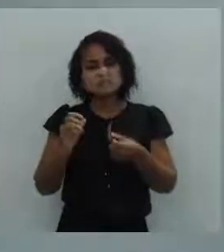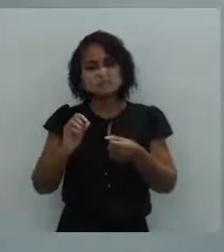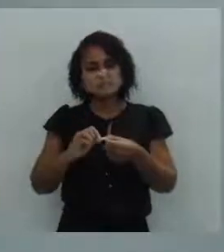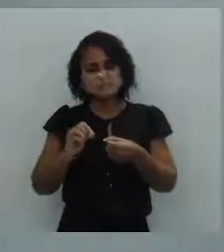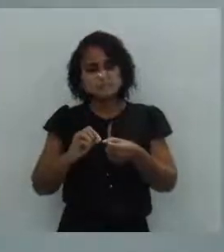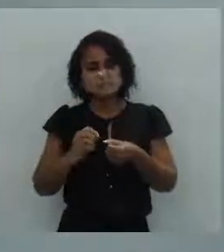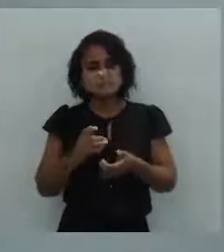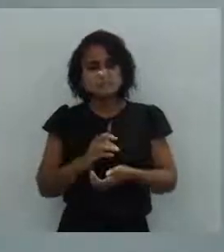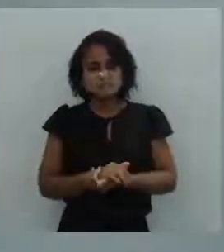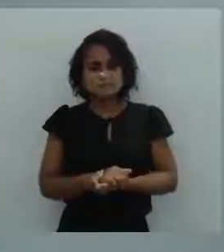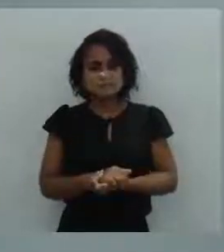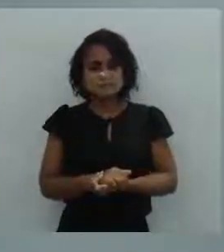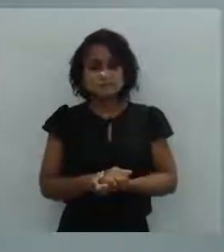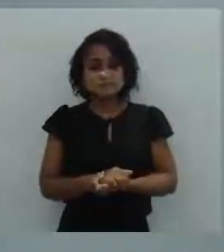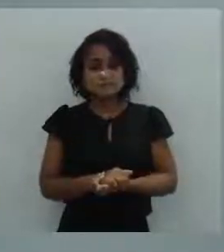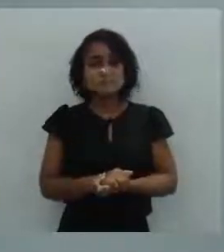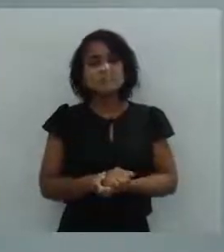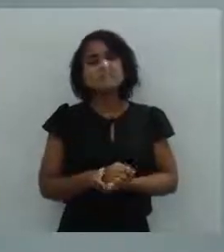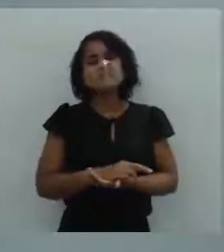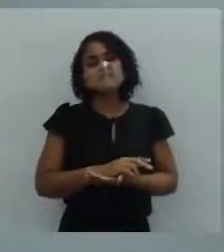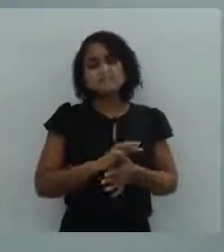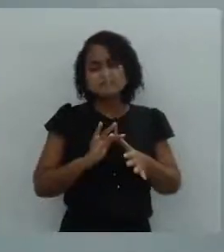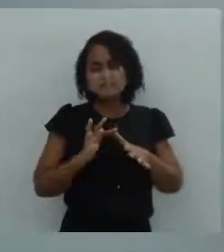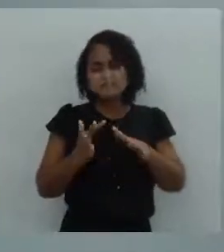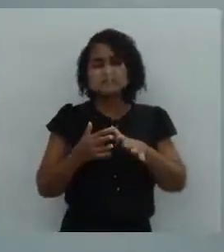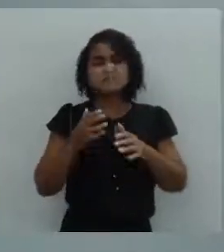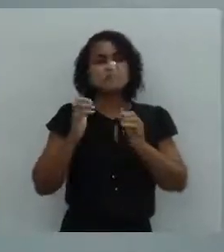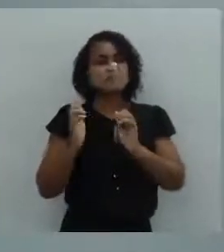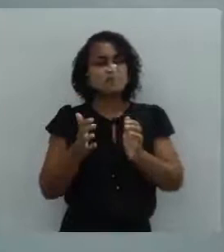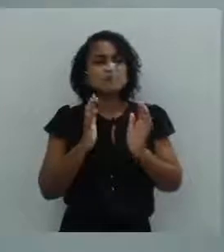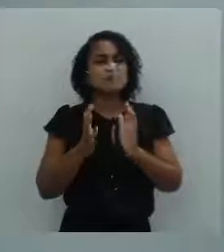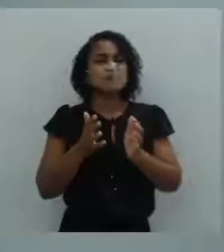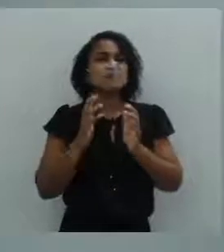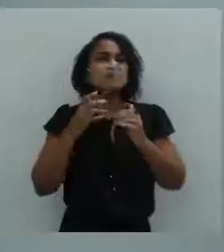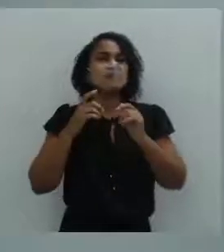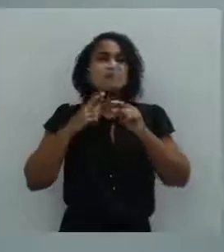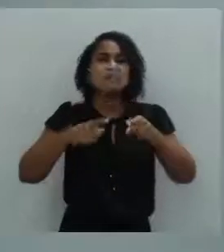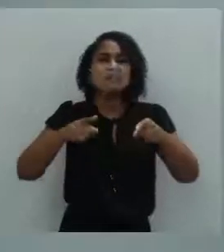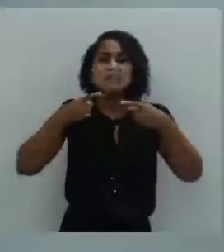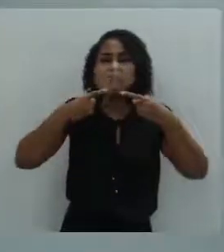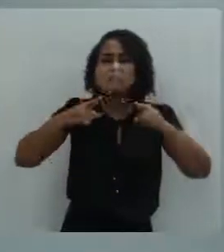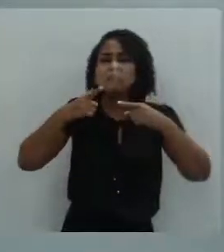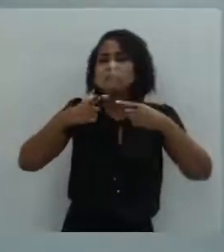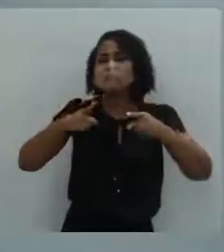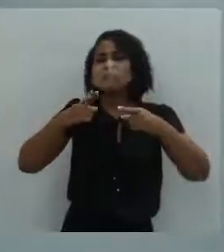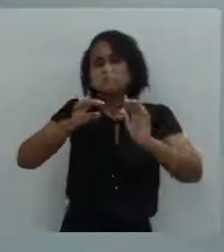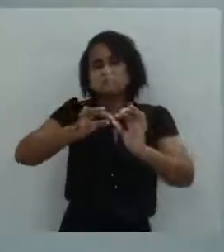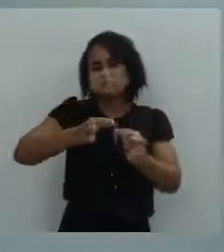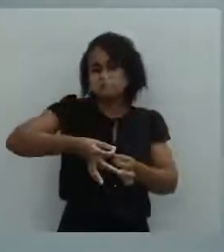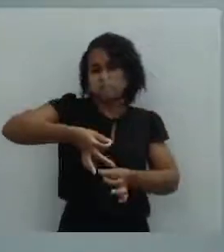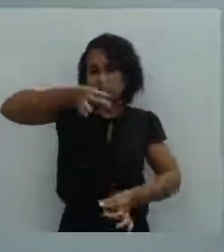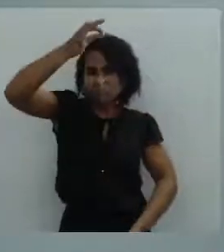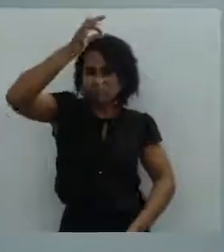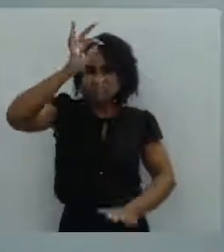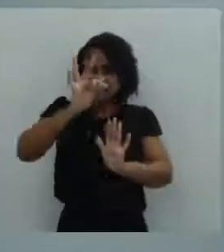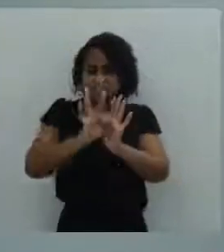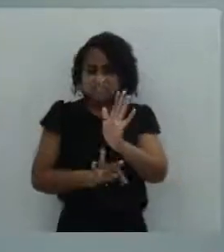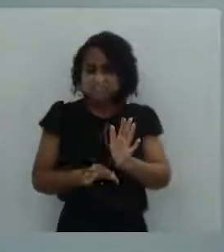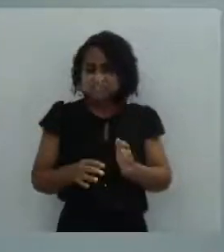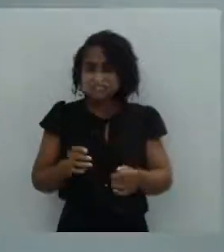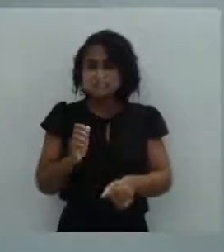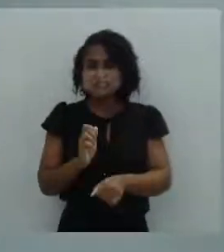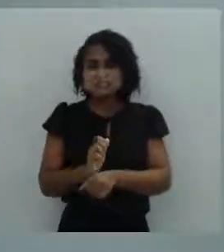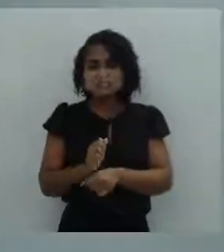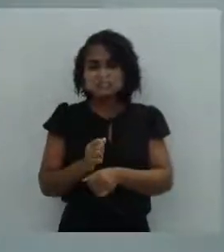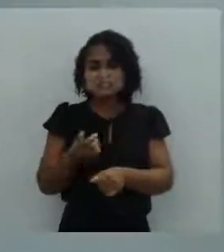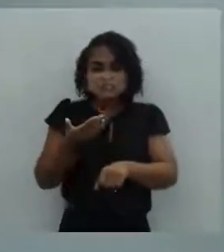essa reivindicação? Muitas vezes a gente fica só falando, reclamando, postando textões nas redes, mas não para